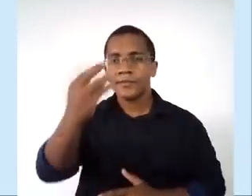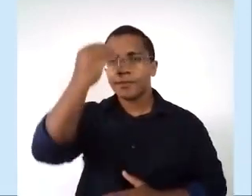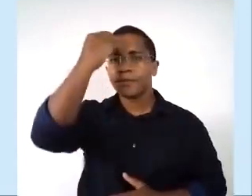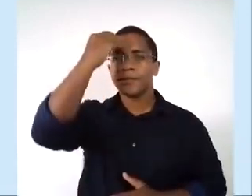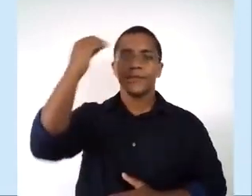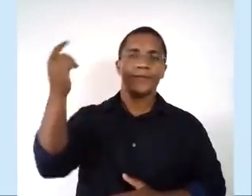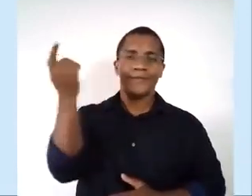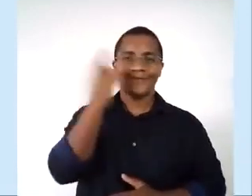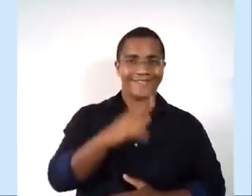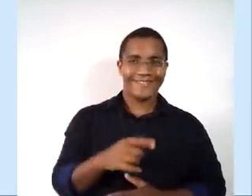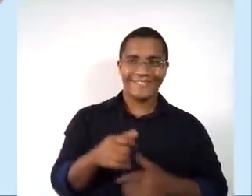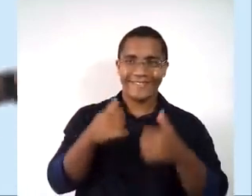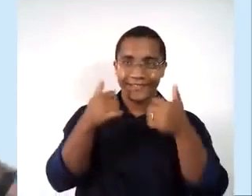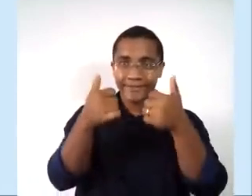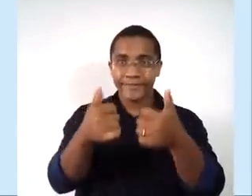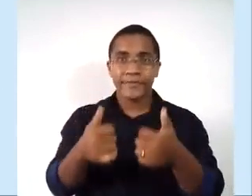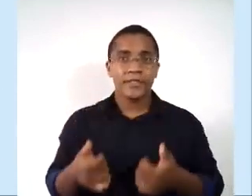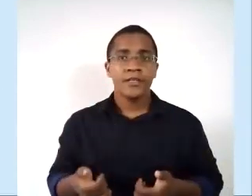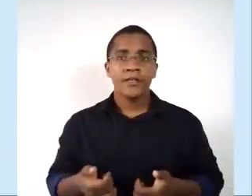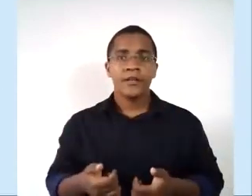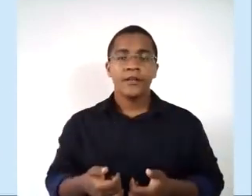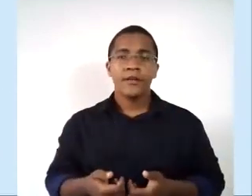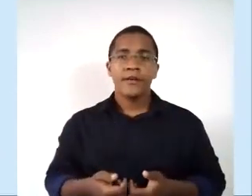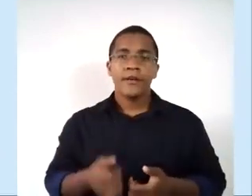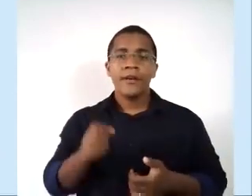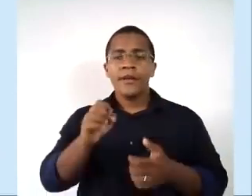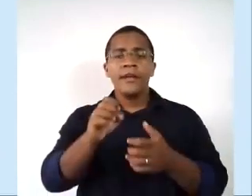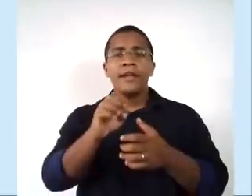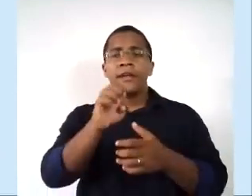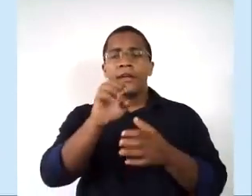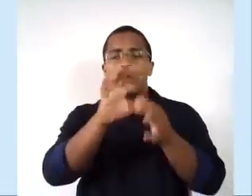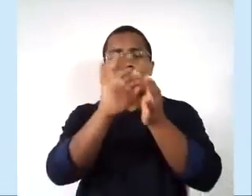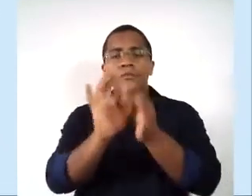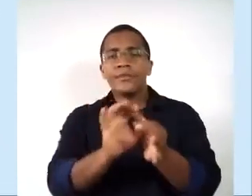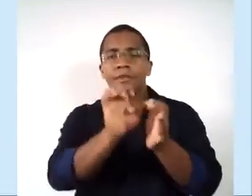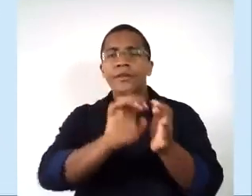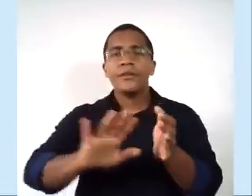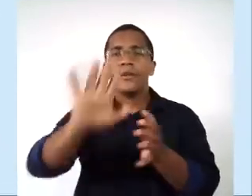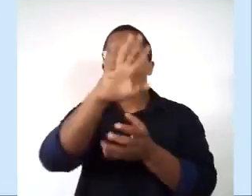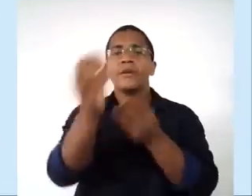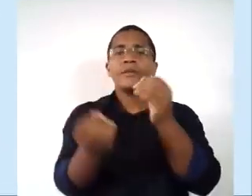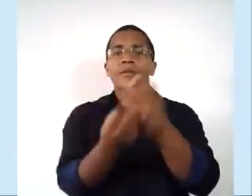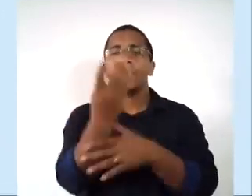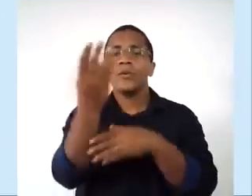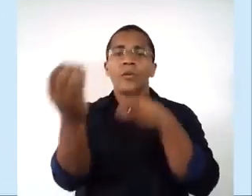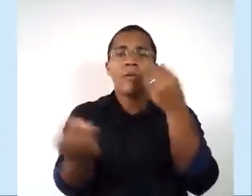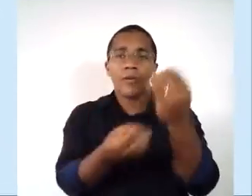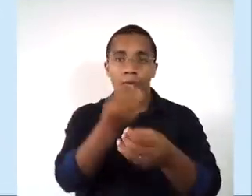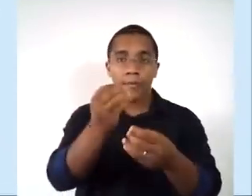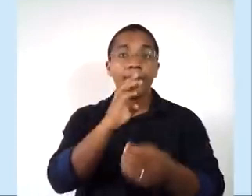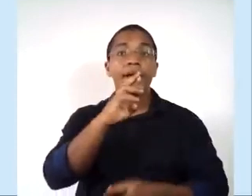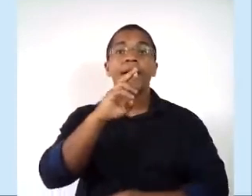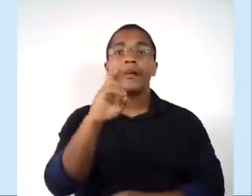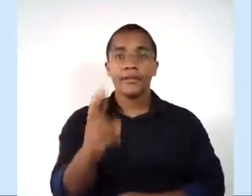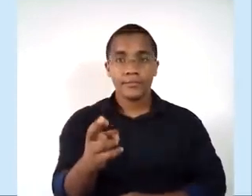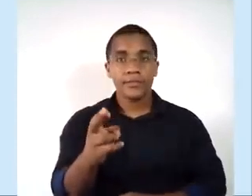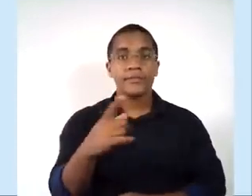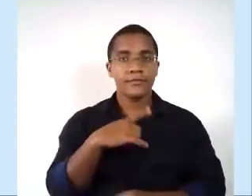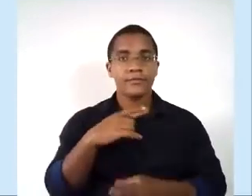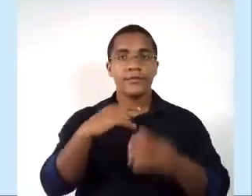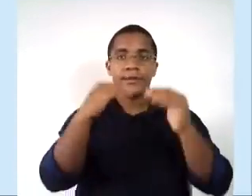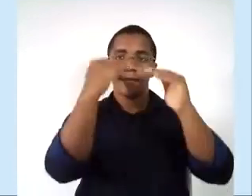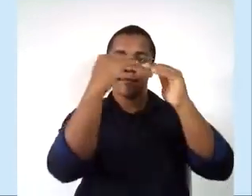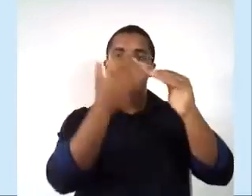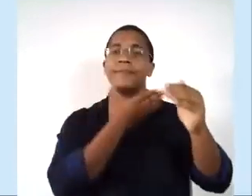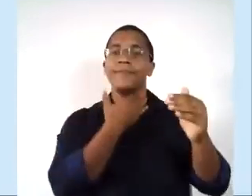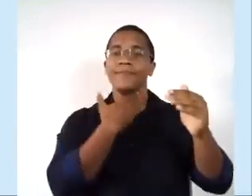toda essa ideia aí que a gente teve da formação do bloco europeu, tá? Então, a resposta ela vai estar lá nos comentários